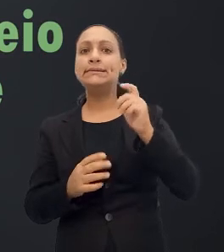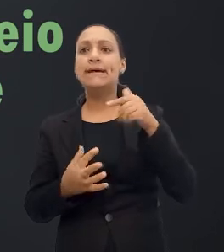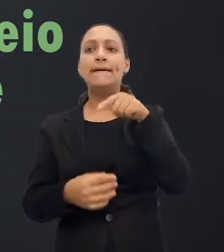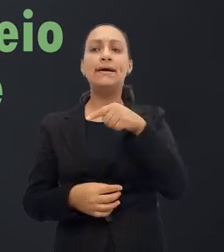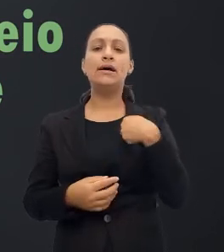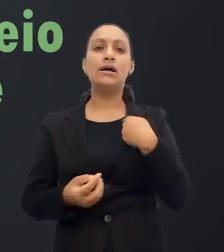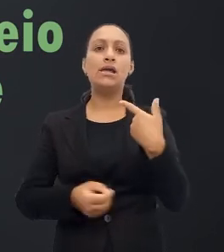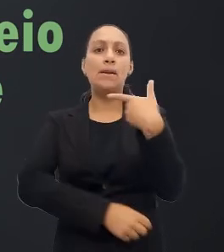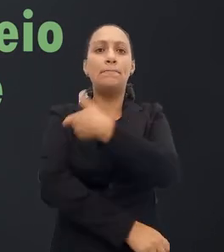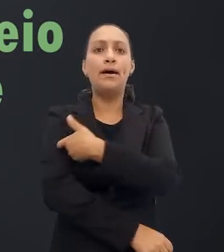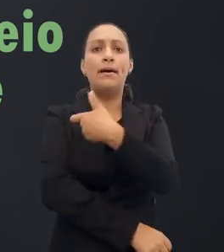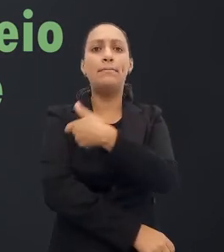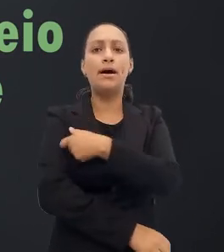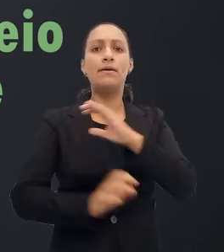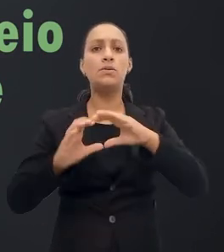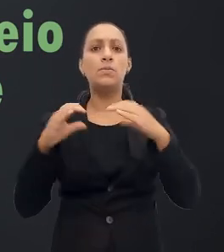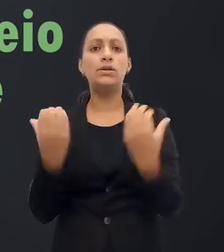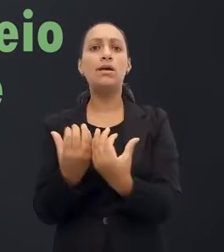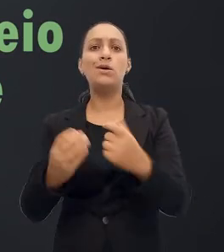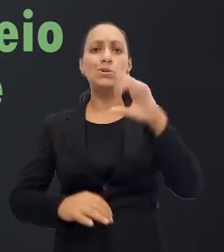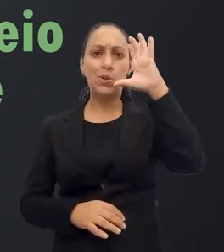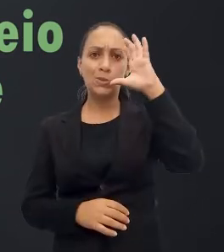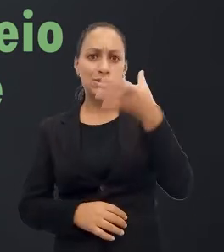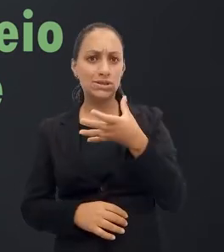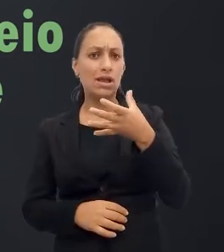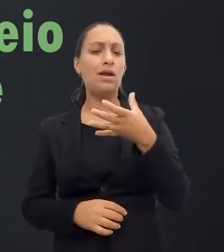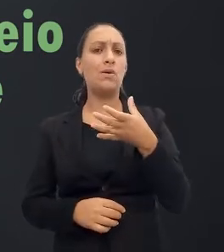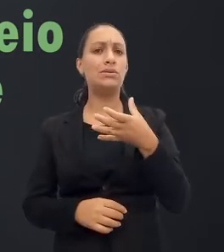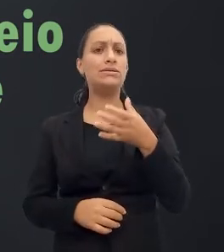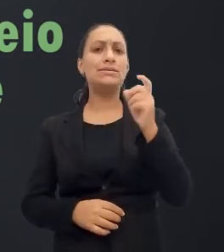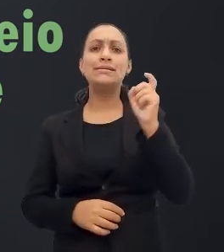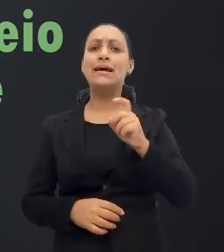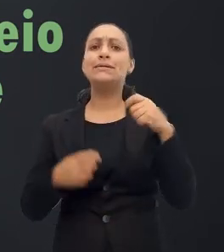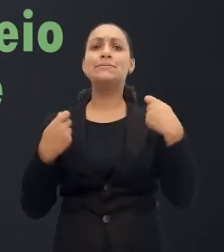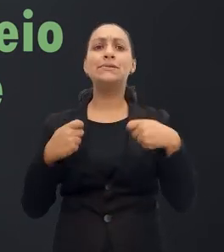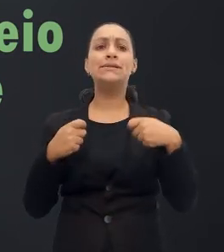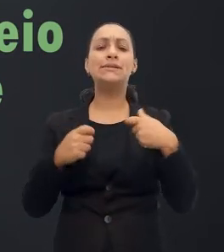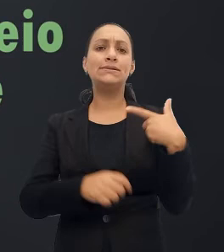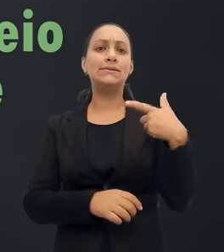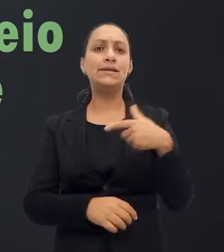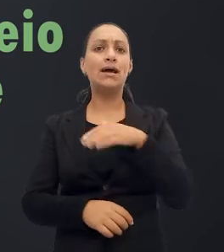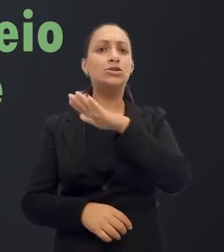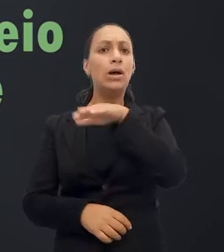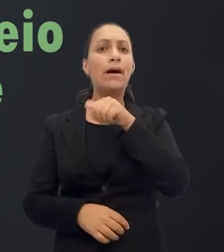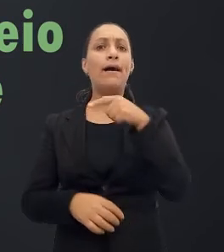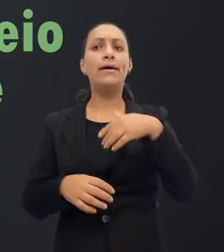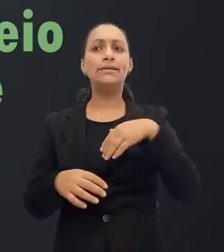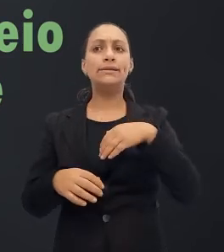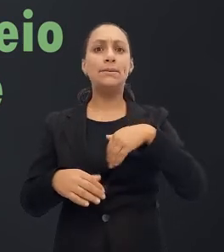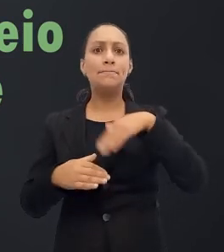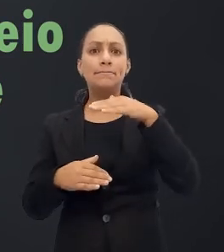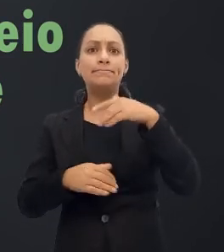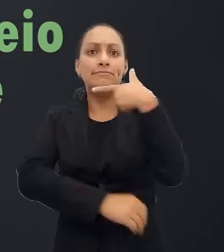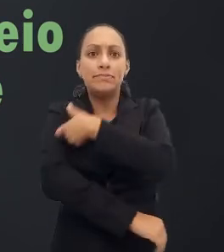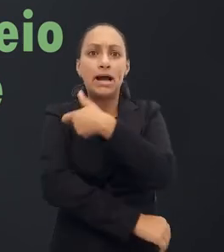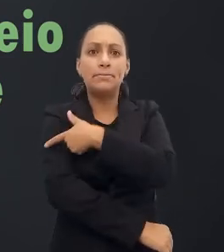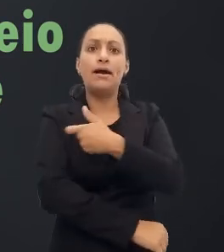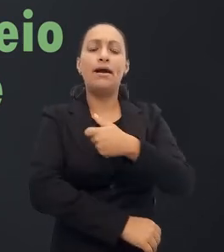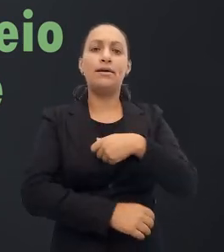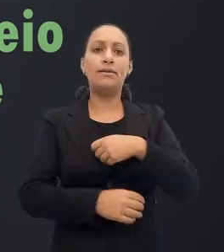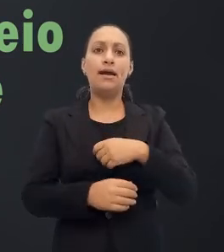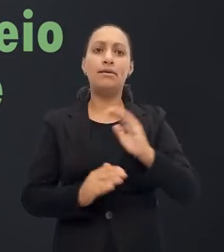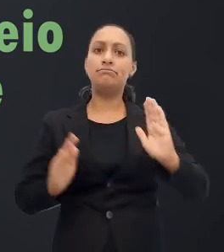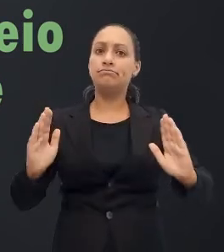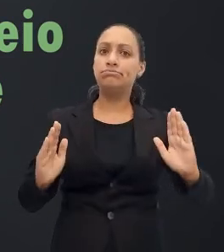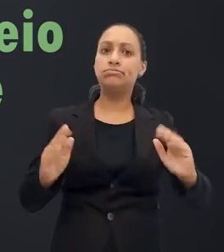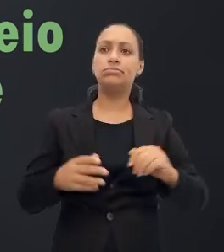neste local, ela realmente aconteceu? Né? Será que não tem que intensificar a vacinação nesse local? Então, mais a longo prazo, vai ser